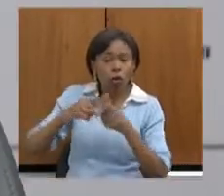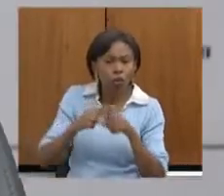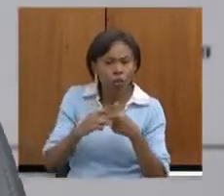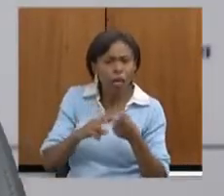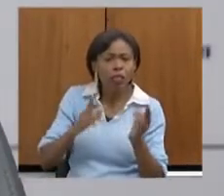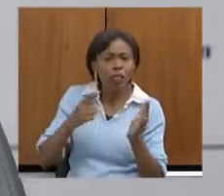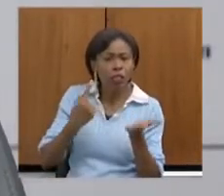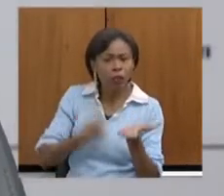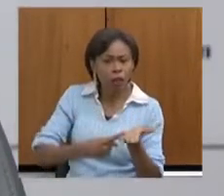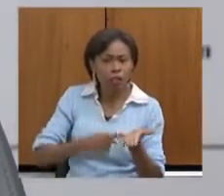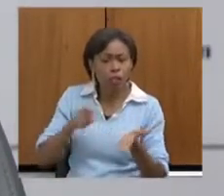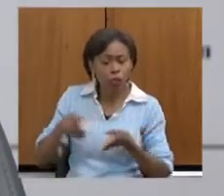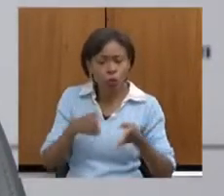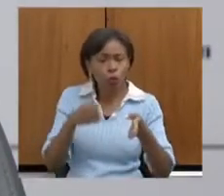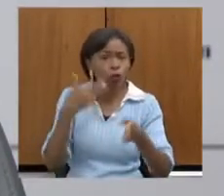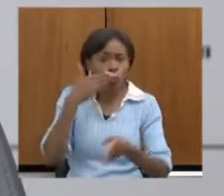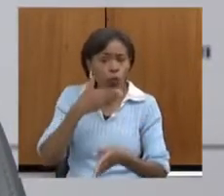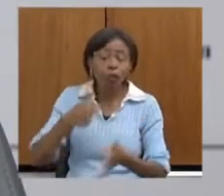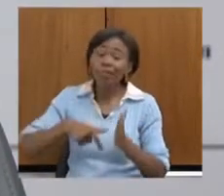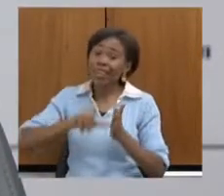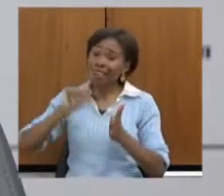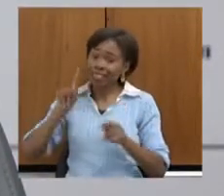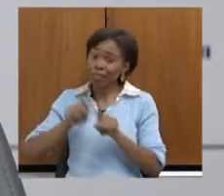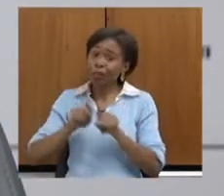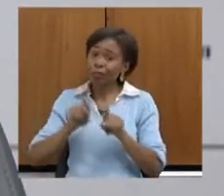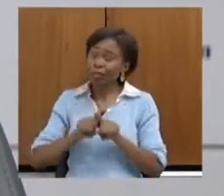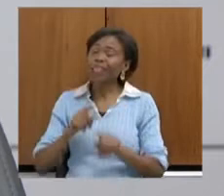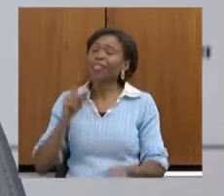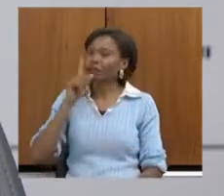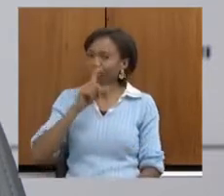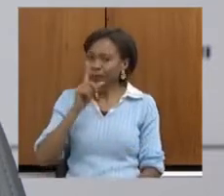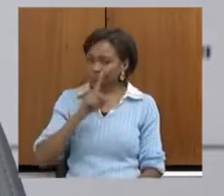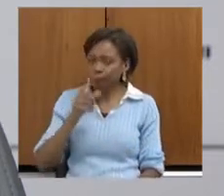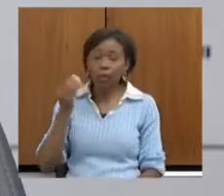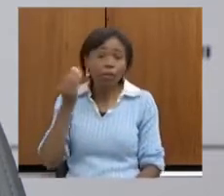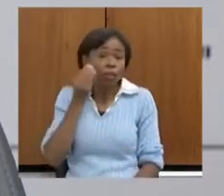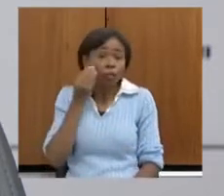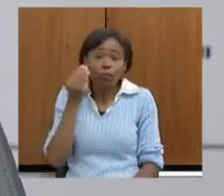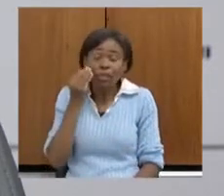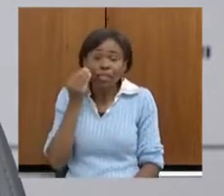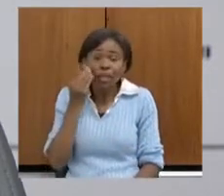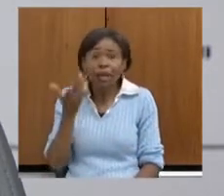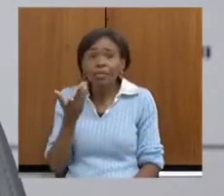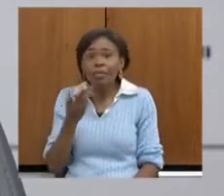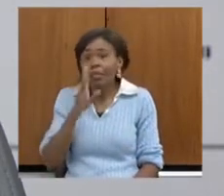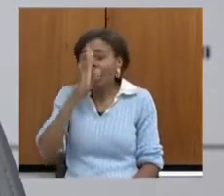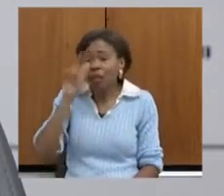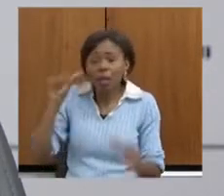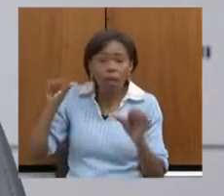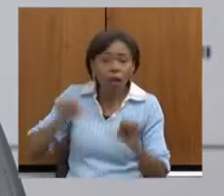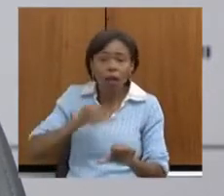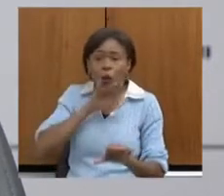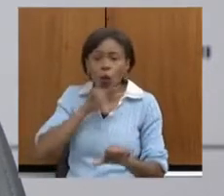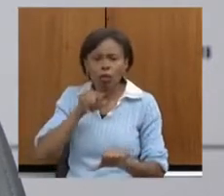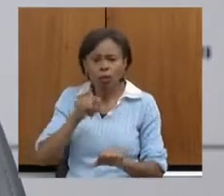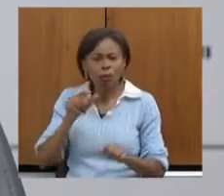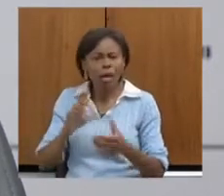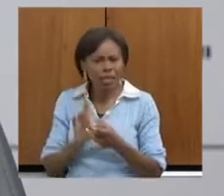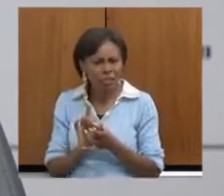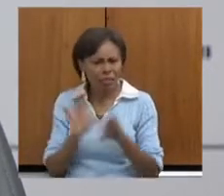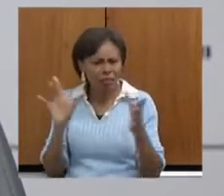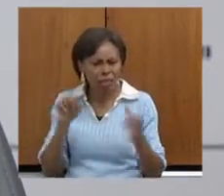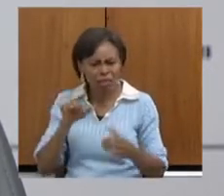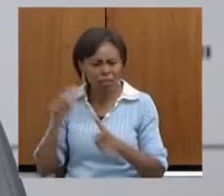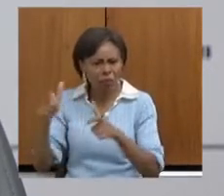Doce não foram ocupados E por que falamos antes não Poderíamos tentar de maneira precária permitir que tais espaços fossem